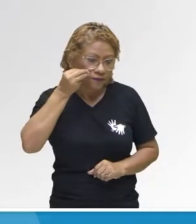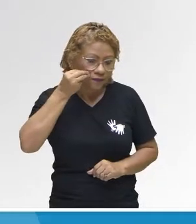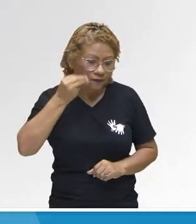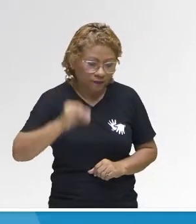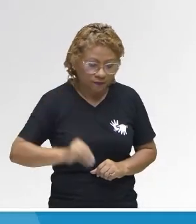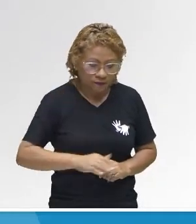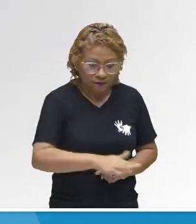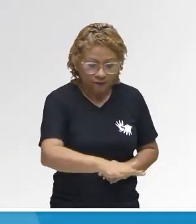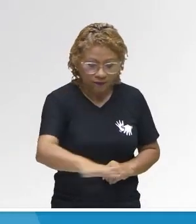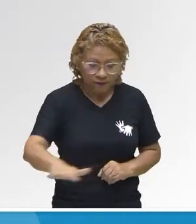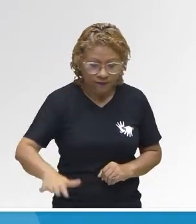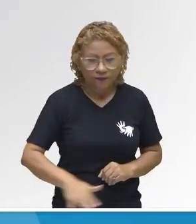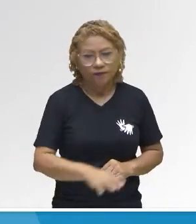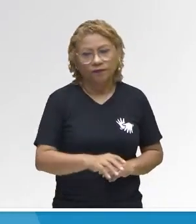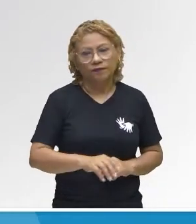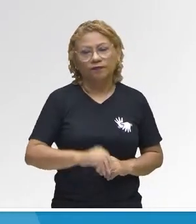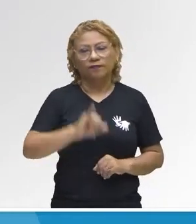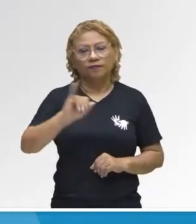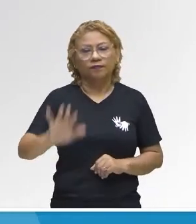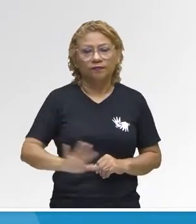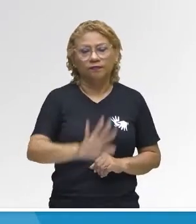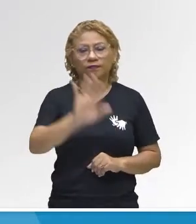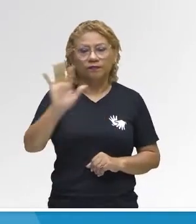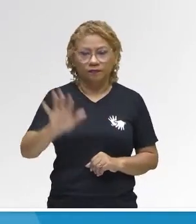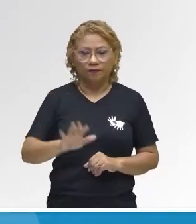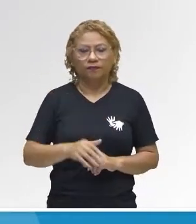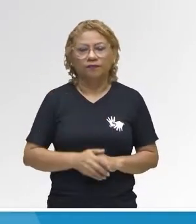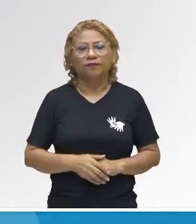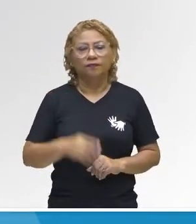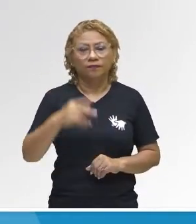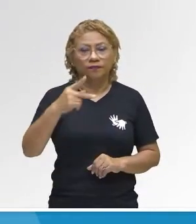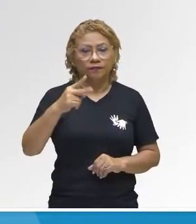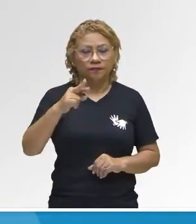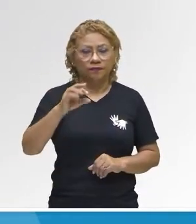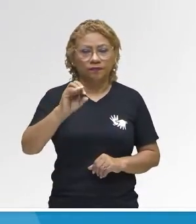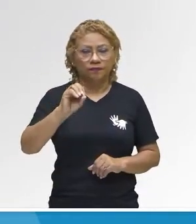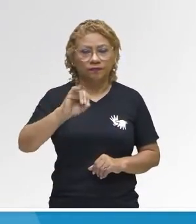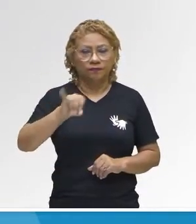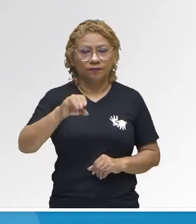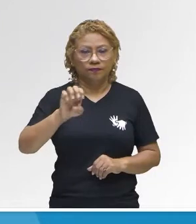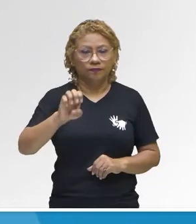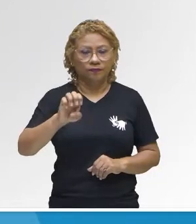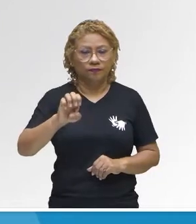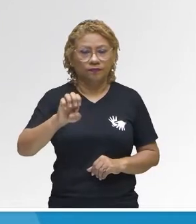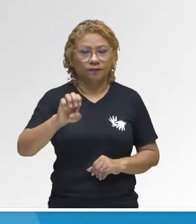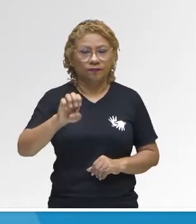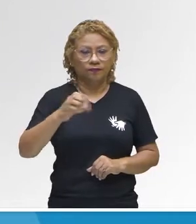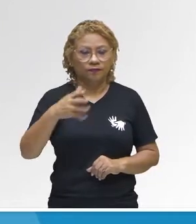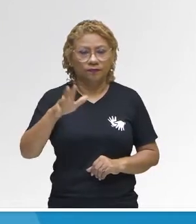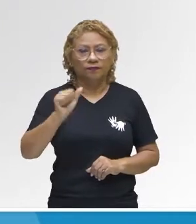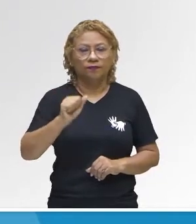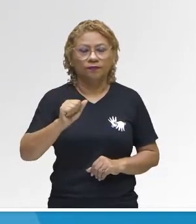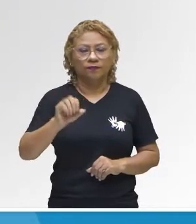Então isso é projeção ortogonal. Isso é projeção ortogonal de um objeto, tá?